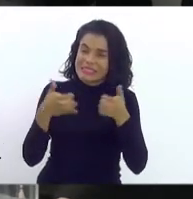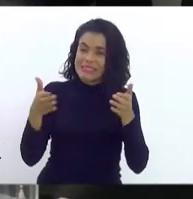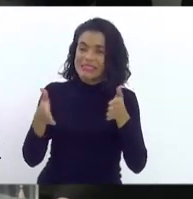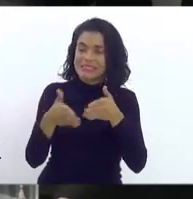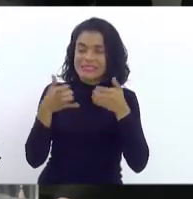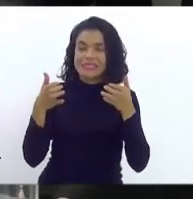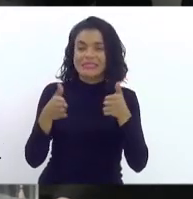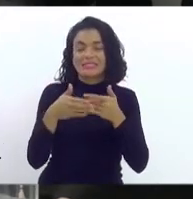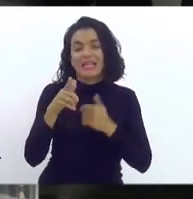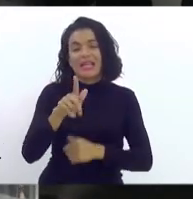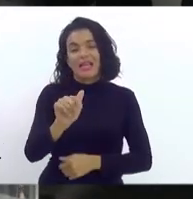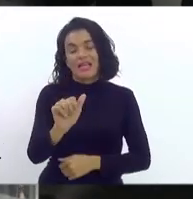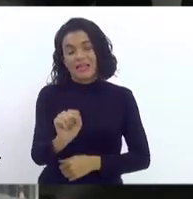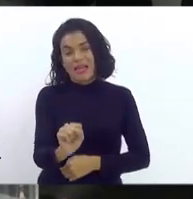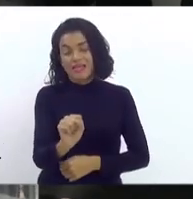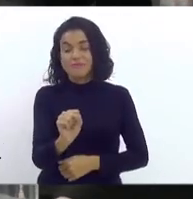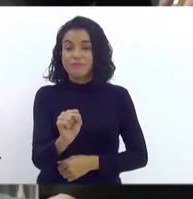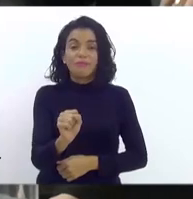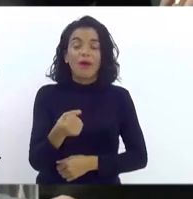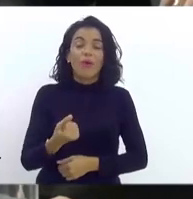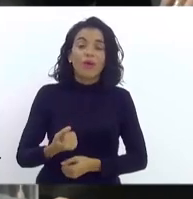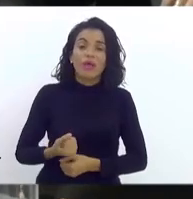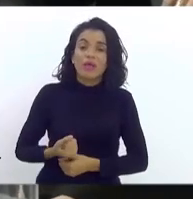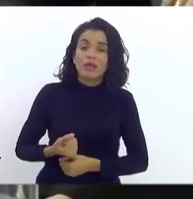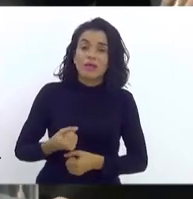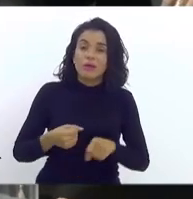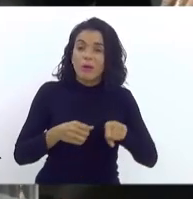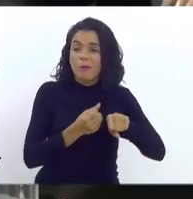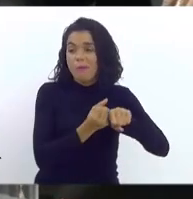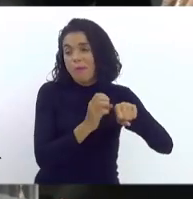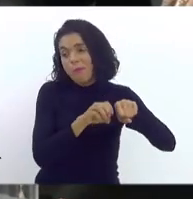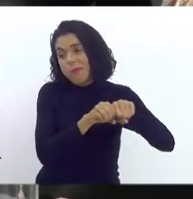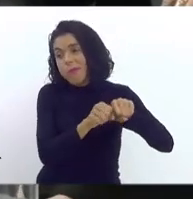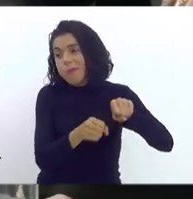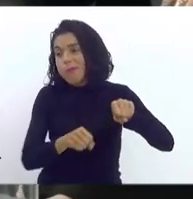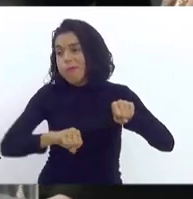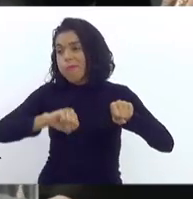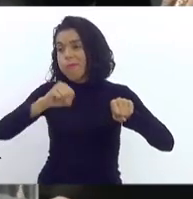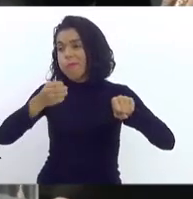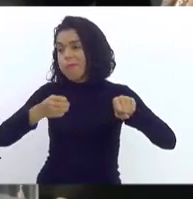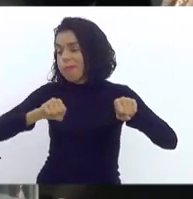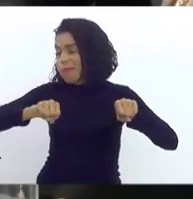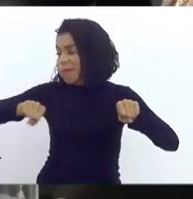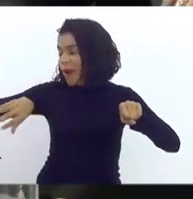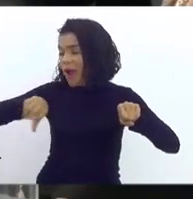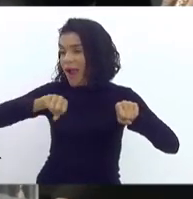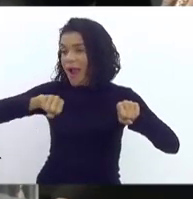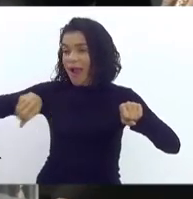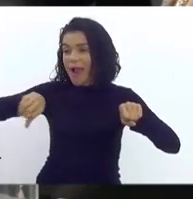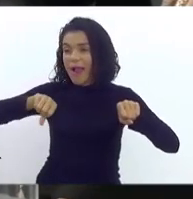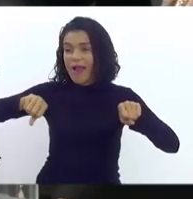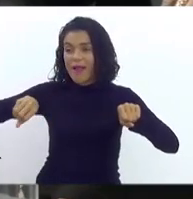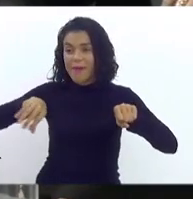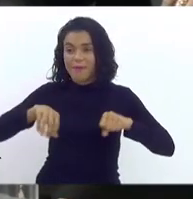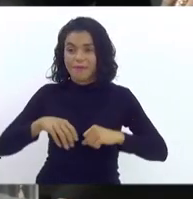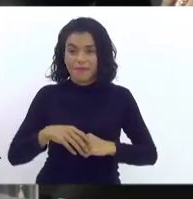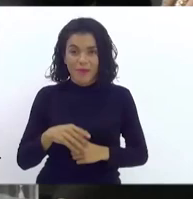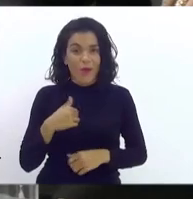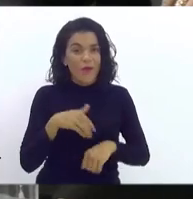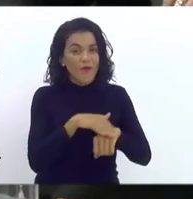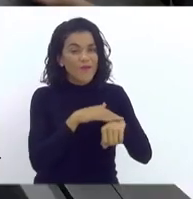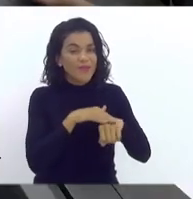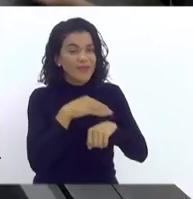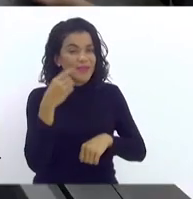de gás para que forneça esse GNV até para o hospital, né? Hoje pela manhã eu conversei com o deputado Murilo,